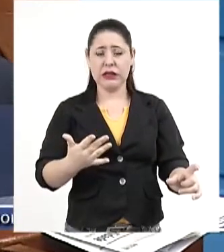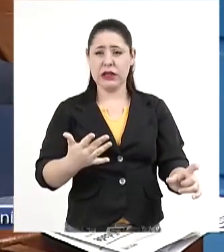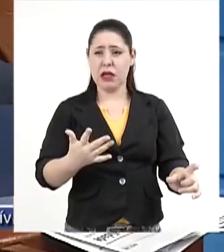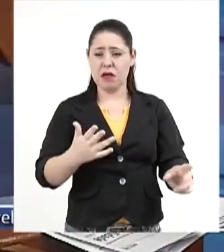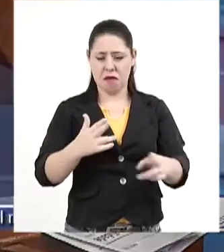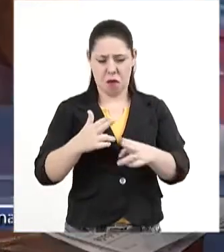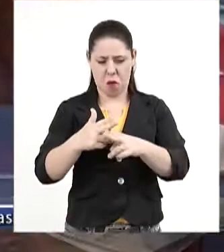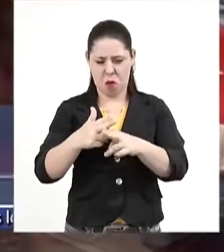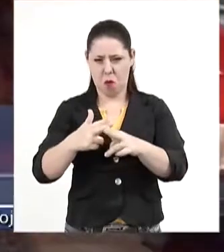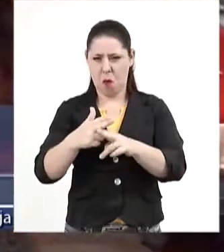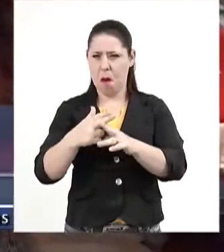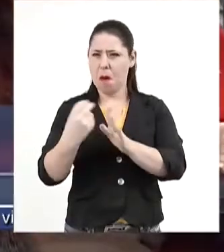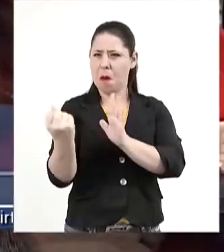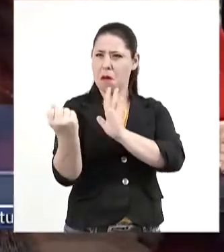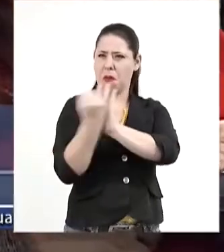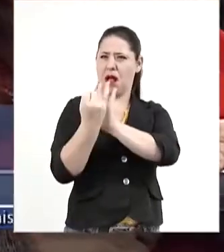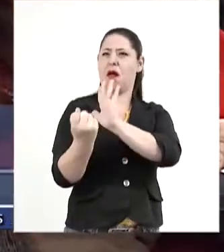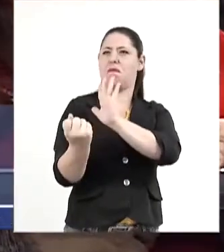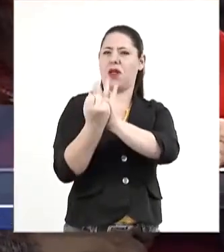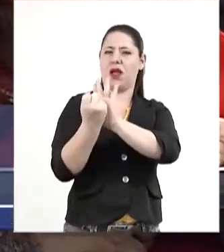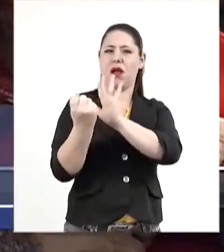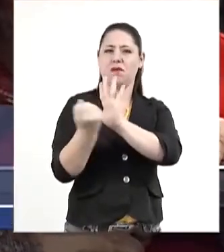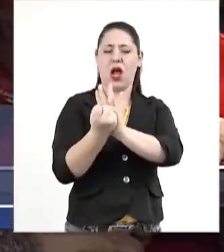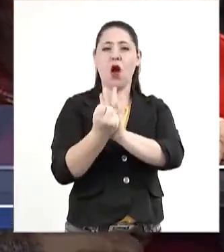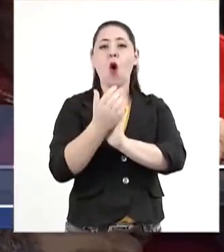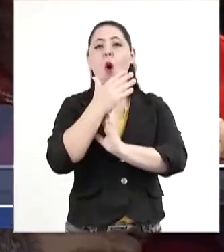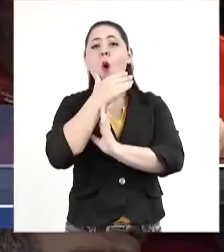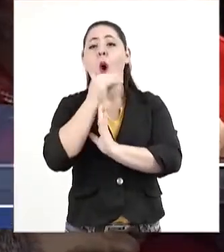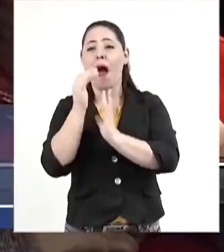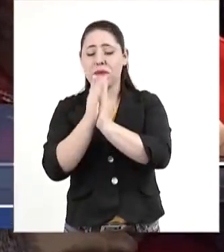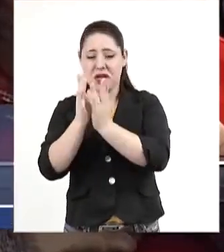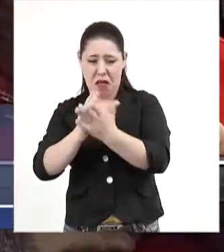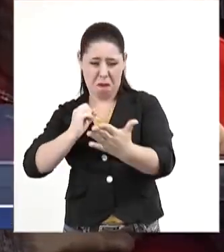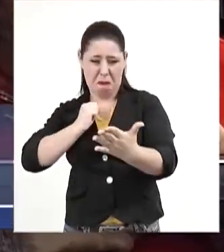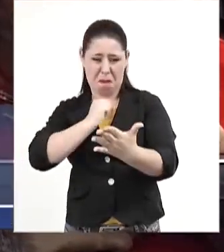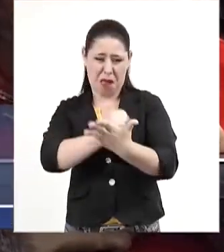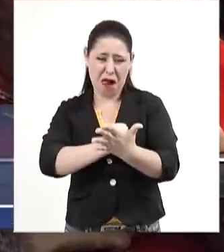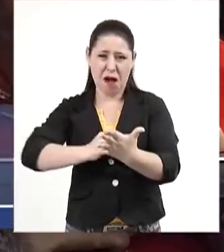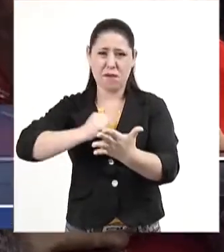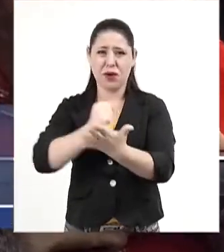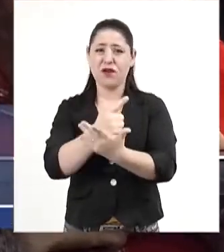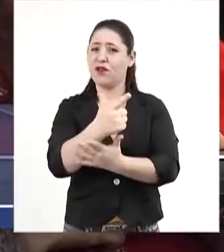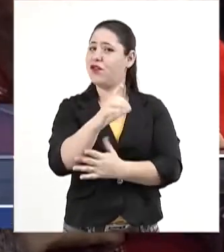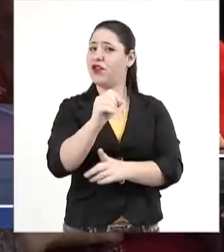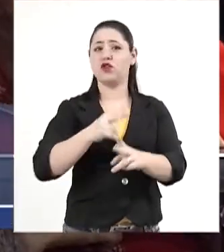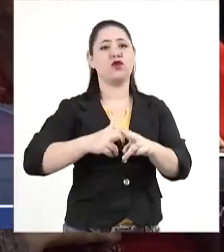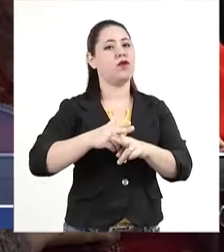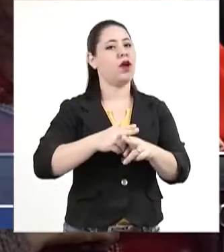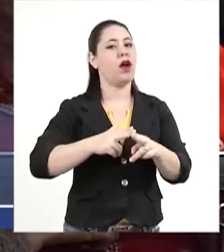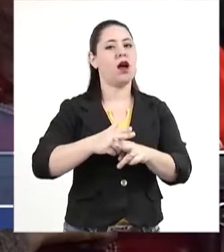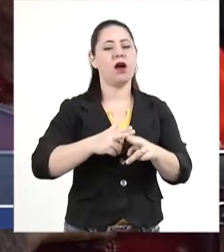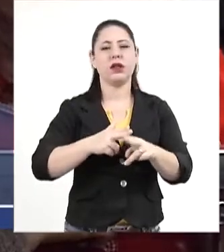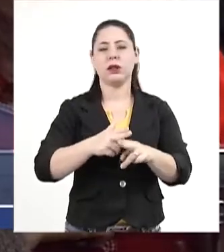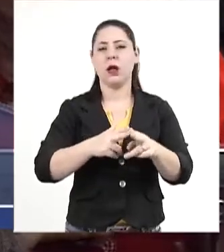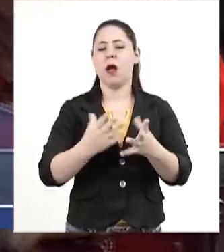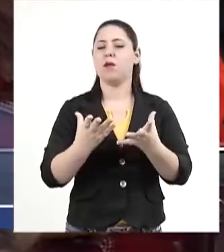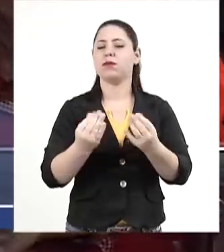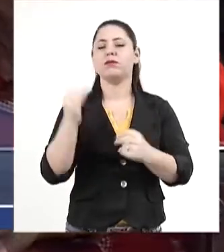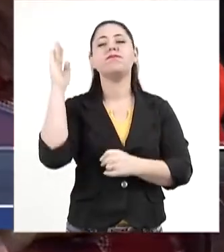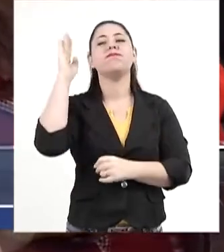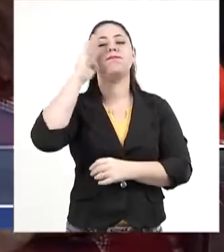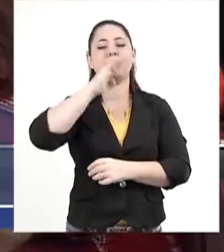perpetrando contra sua companheira 20 facadas. Isso é uma crueldade,